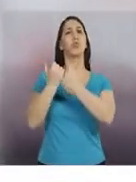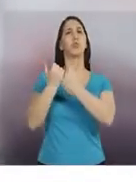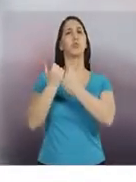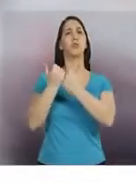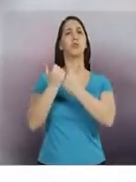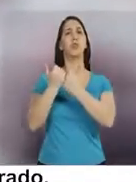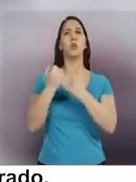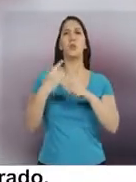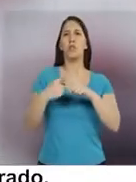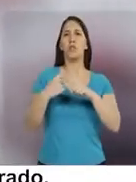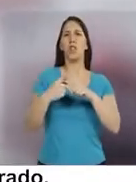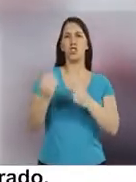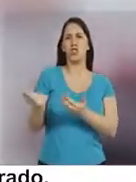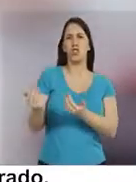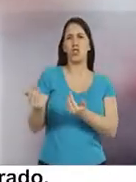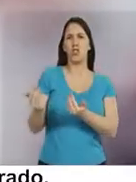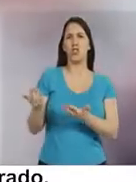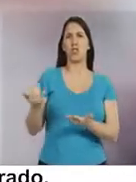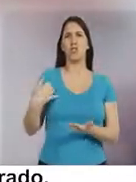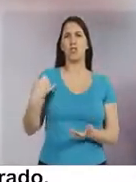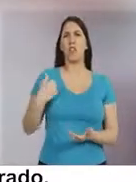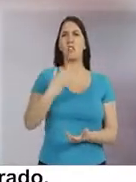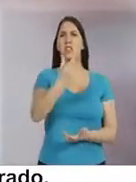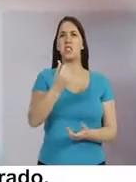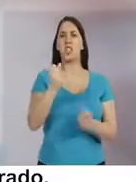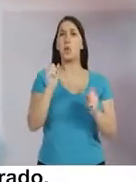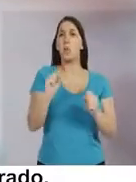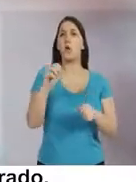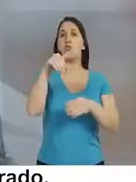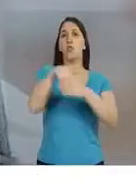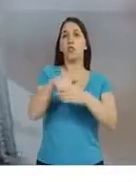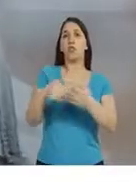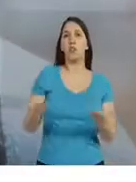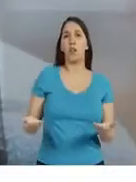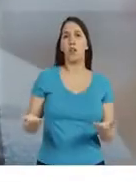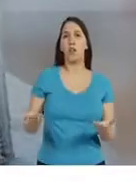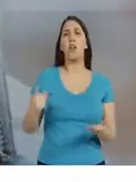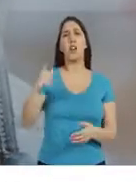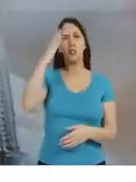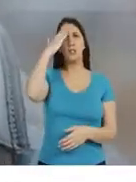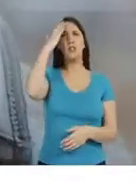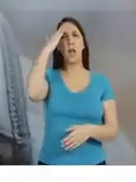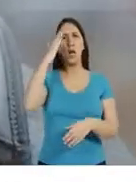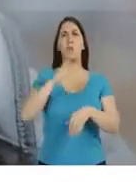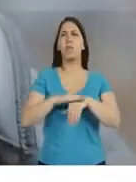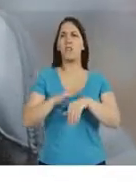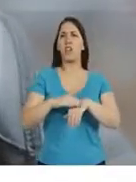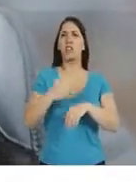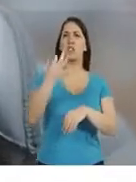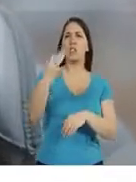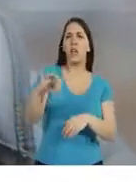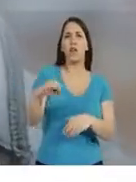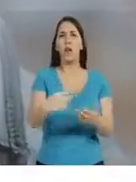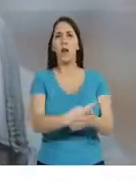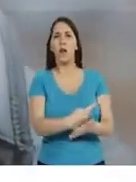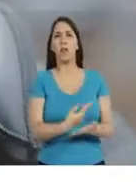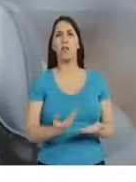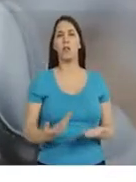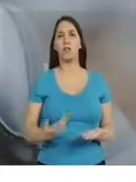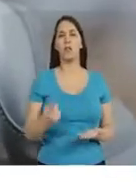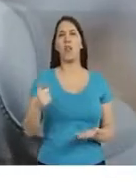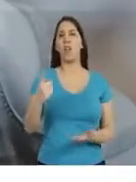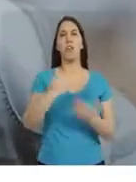os governantes, ele sabe exatamente o que ele faz, de certo e errado. Eles não estão tendo responsabilidade do que estão fazendo.